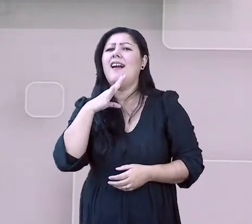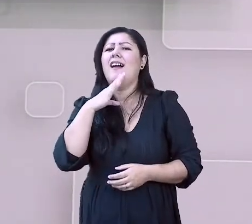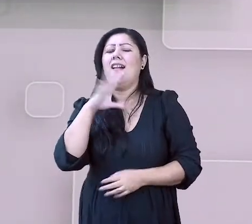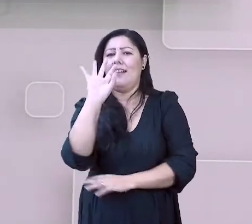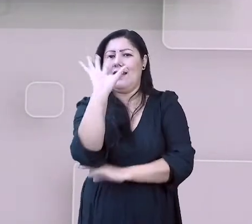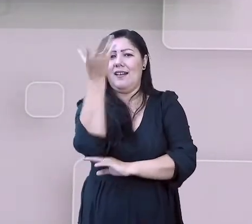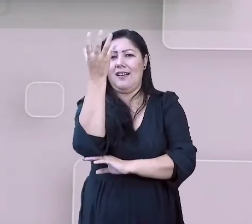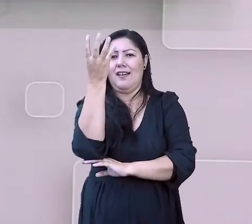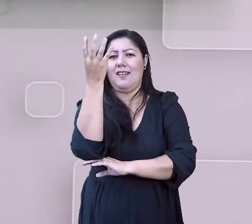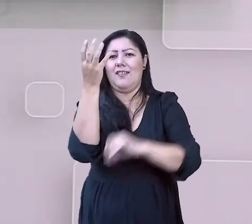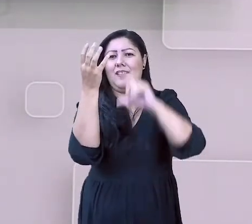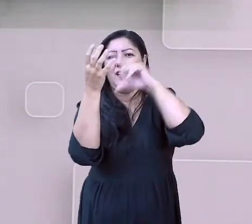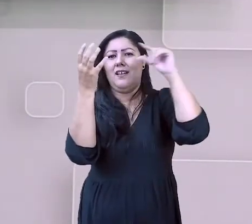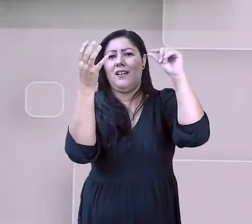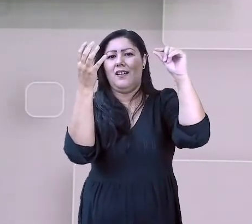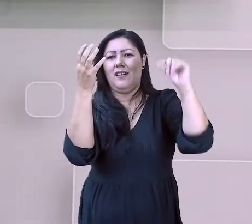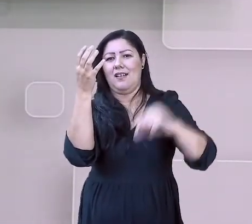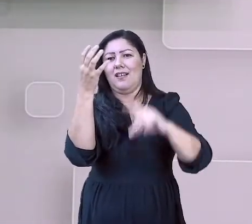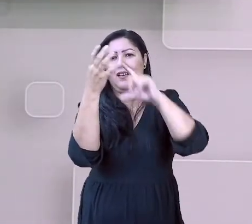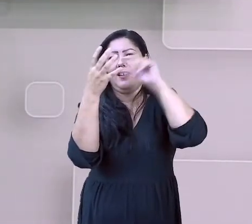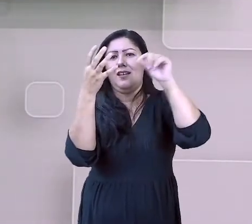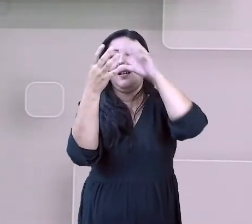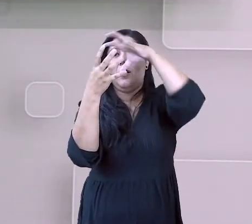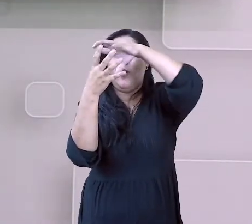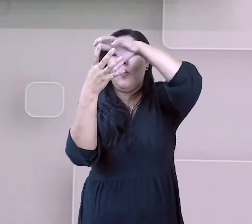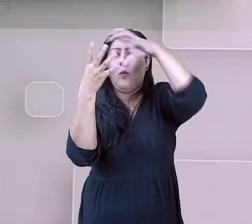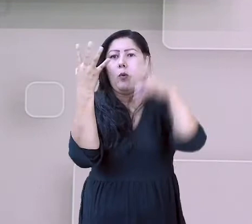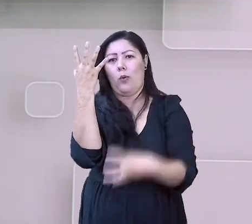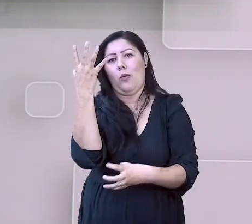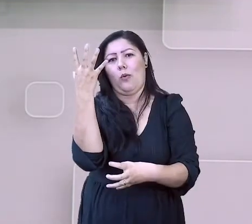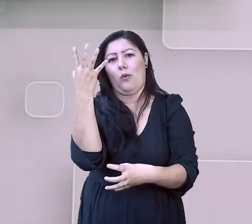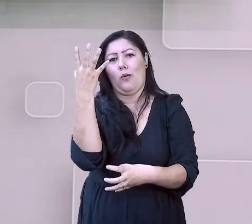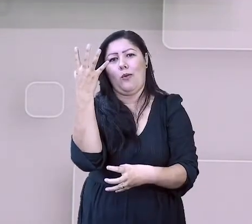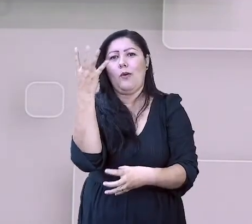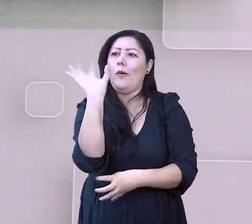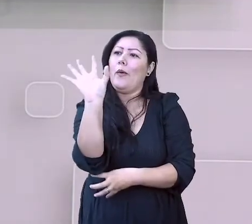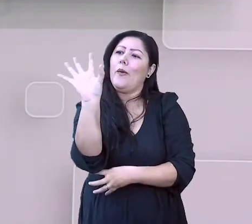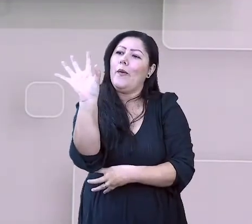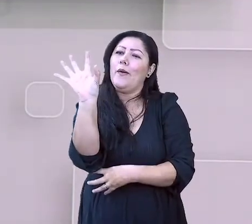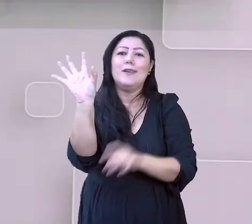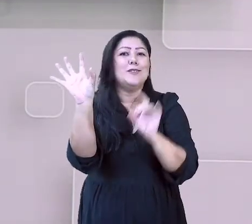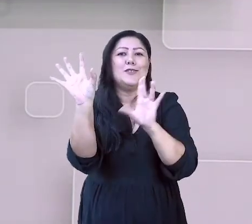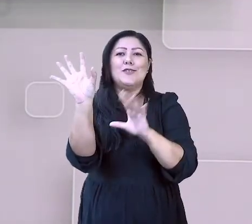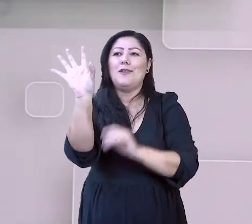folhas durante o ano? Pensa aí.